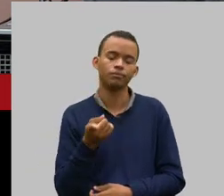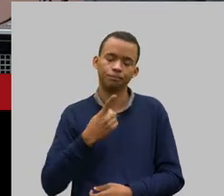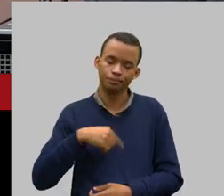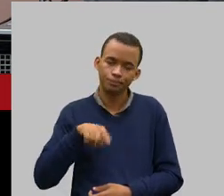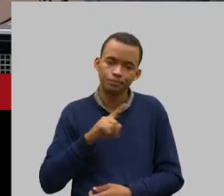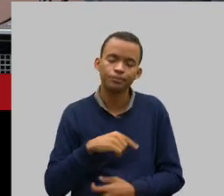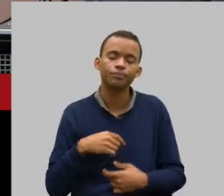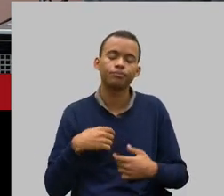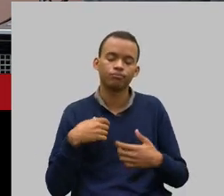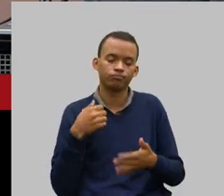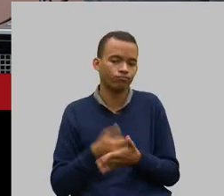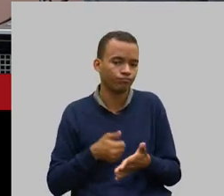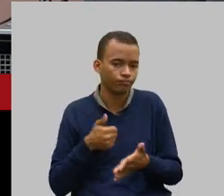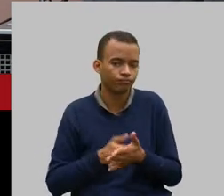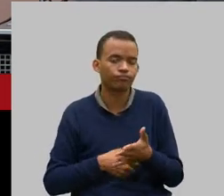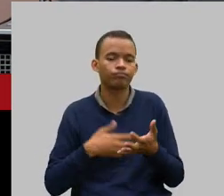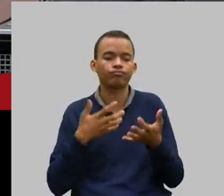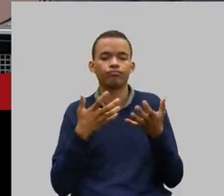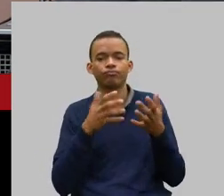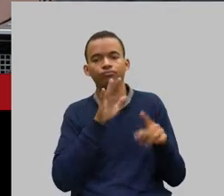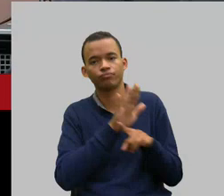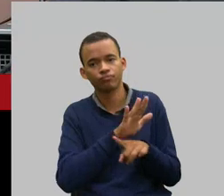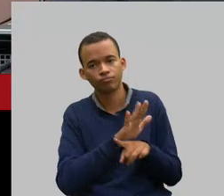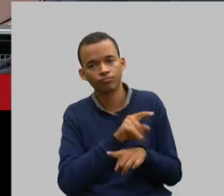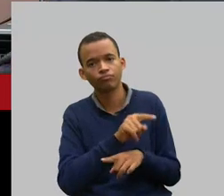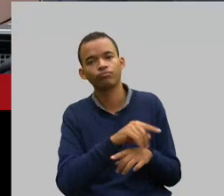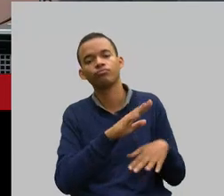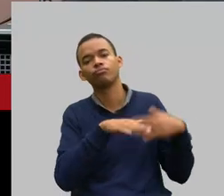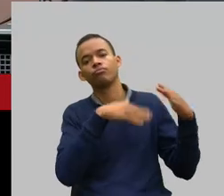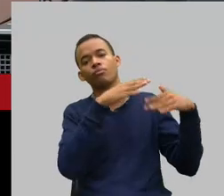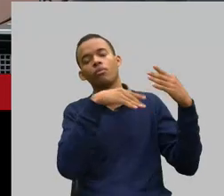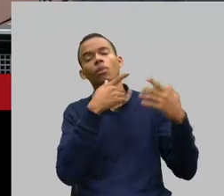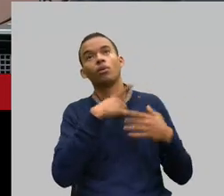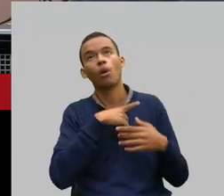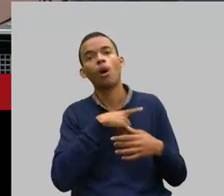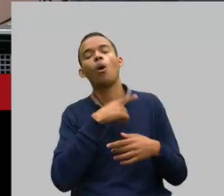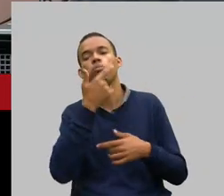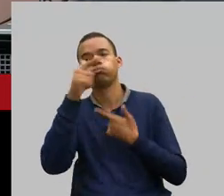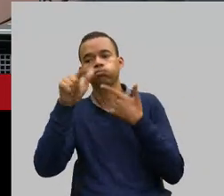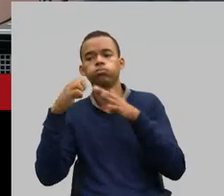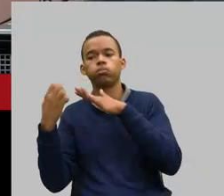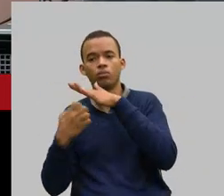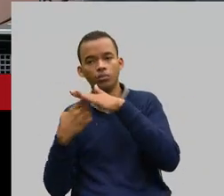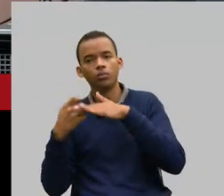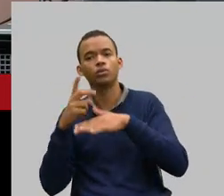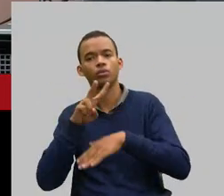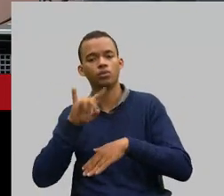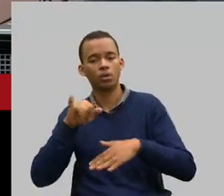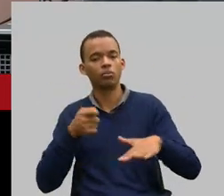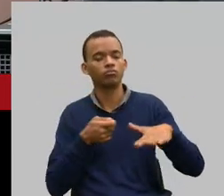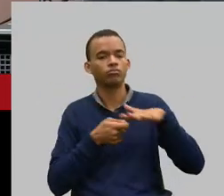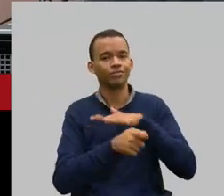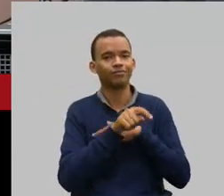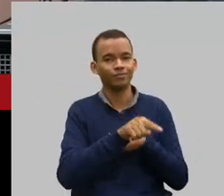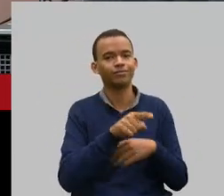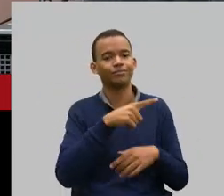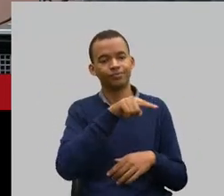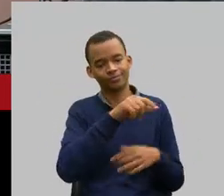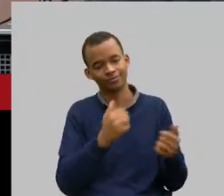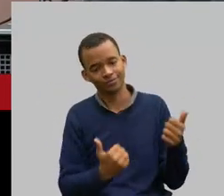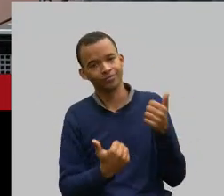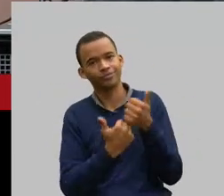conseguir reverter isso aí no que tange a outros investimentos seguindo peton Norte e com o apoio da senhora a gente vai